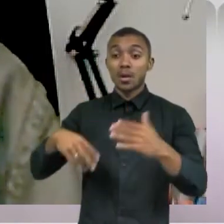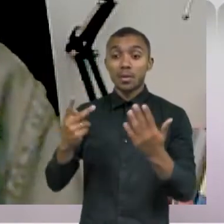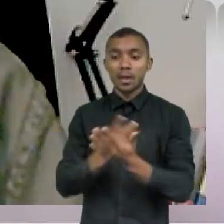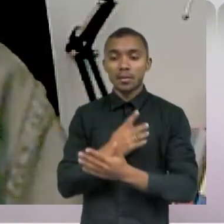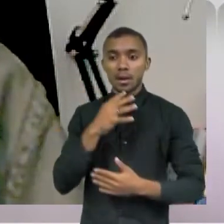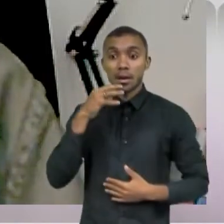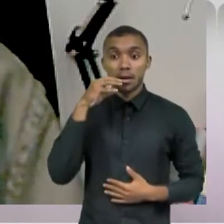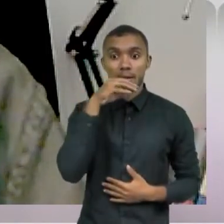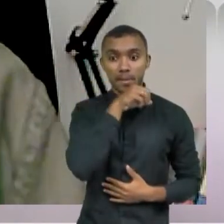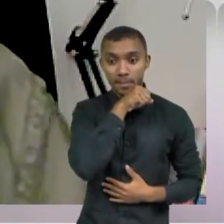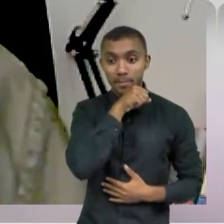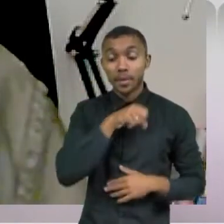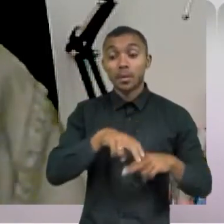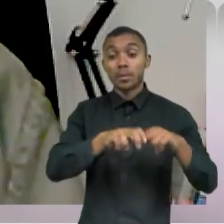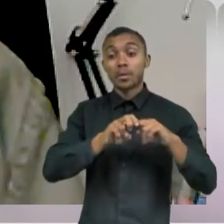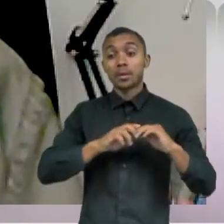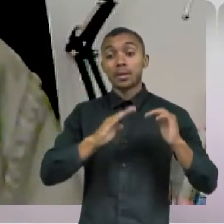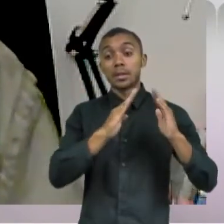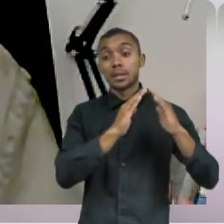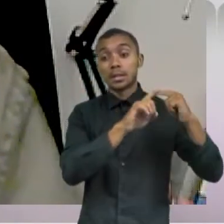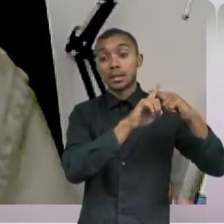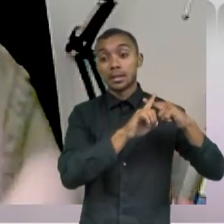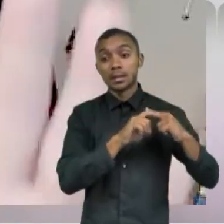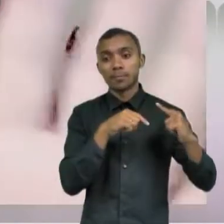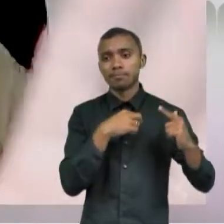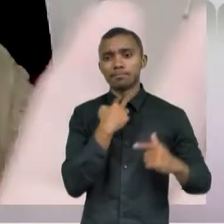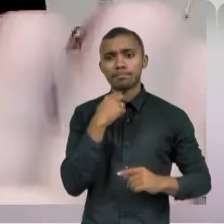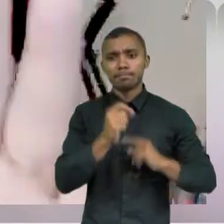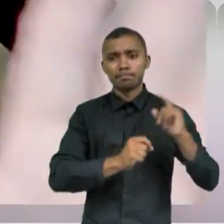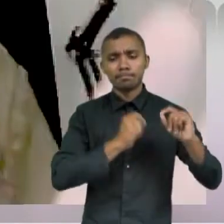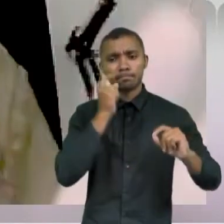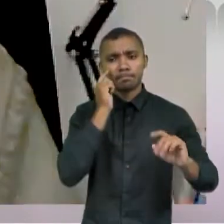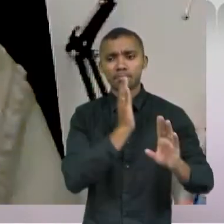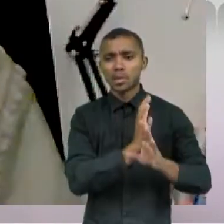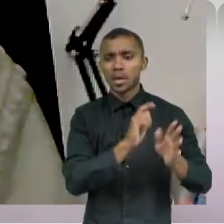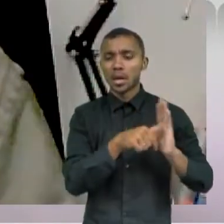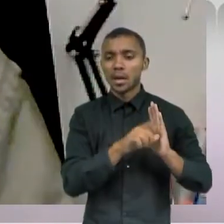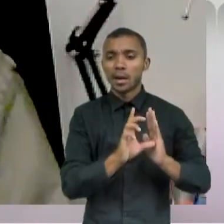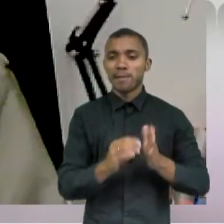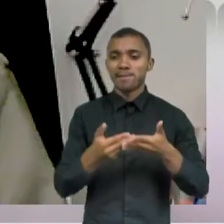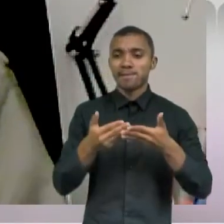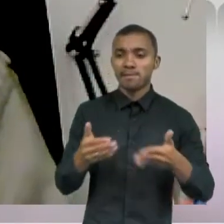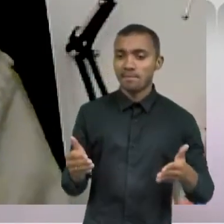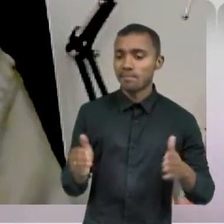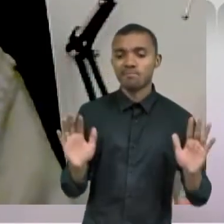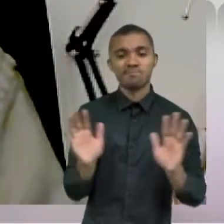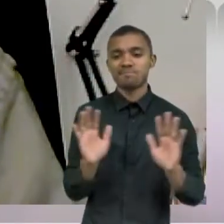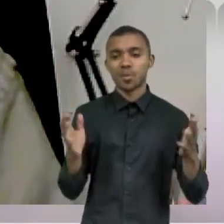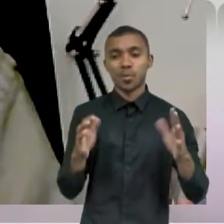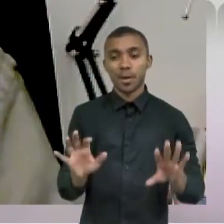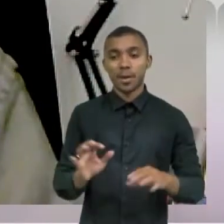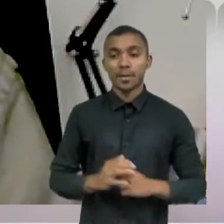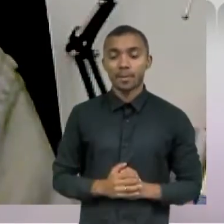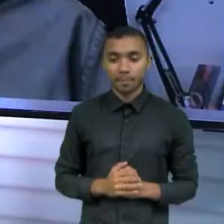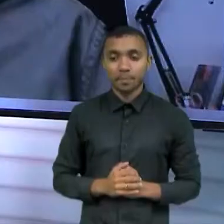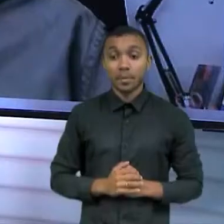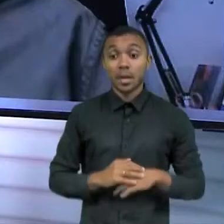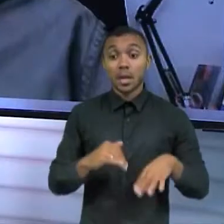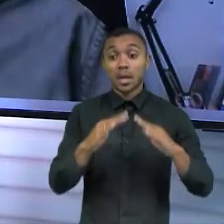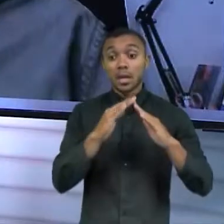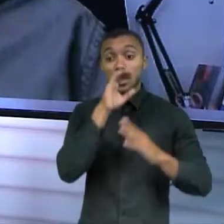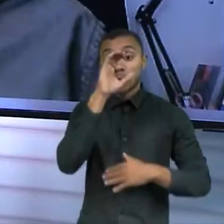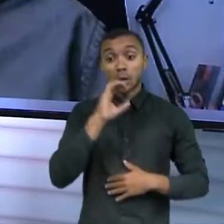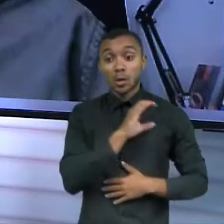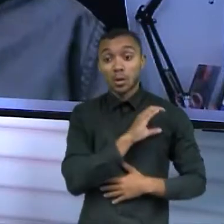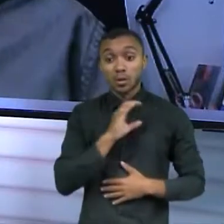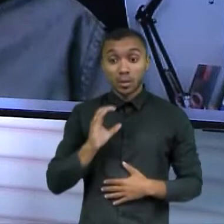mais veloz também. Então, a Igreja não pode perder essa corrida, não quer perder essa corrida. E a Igreja iria